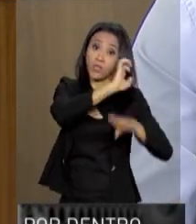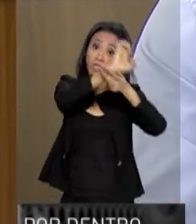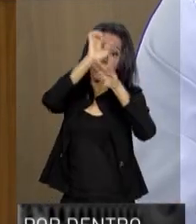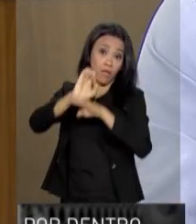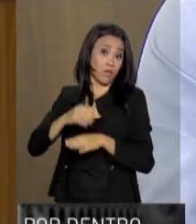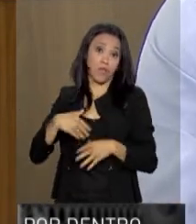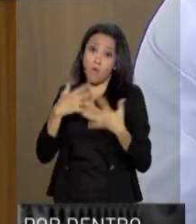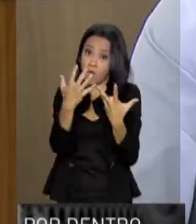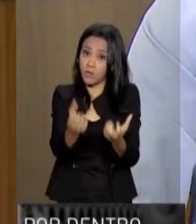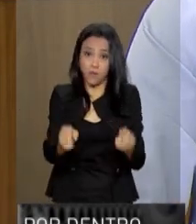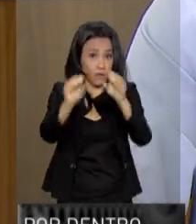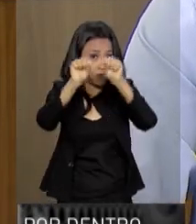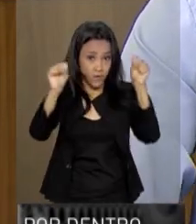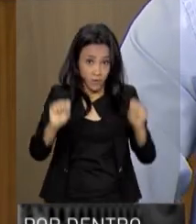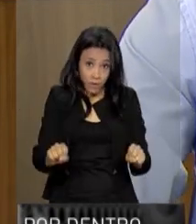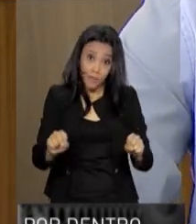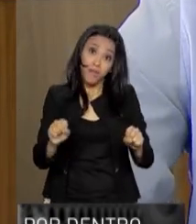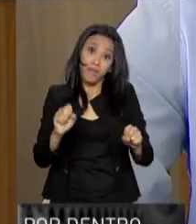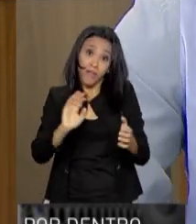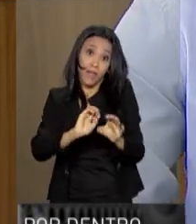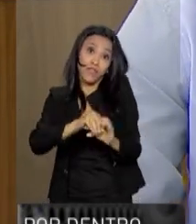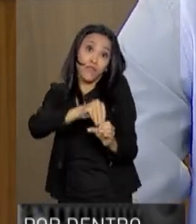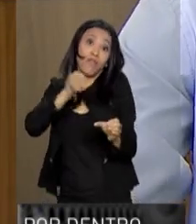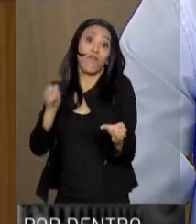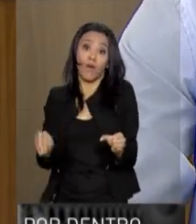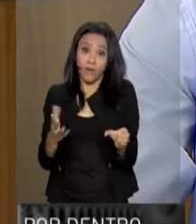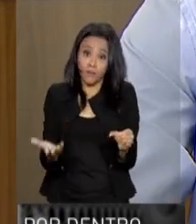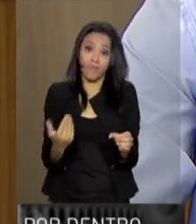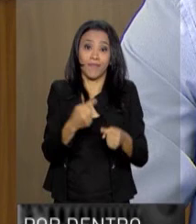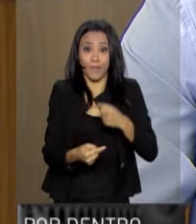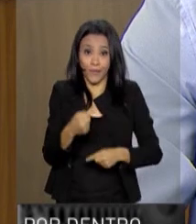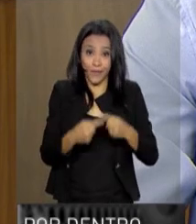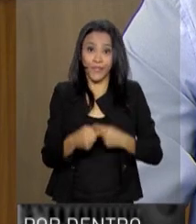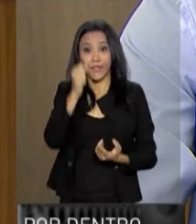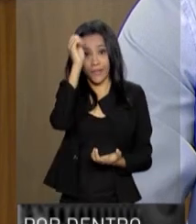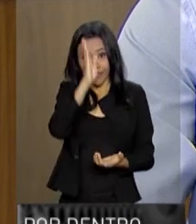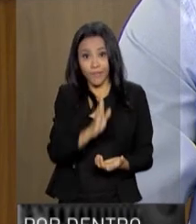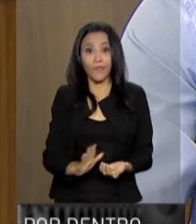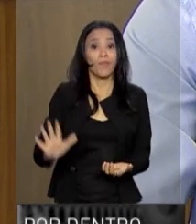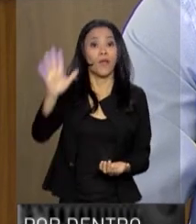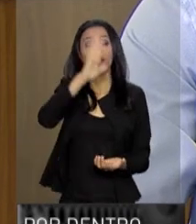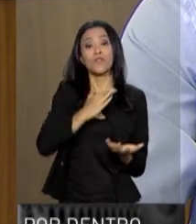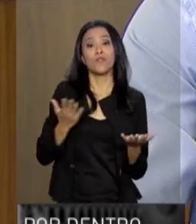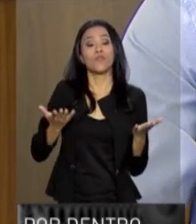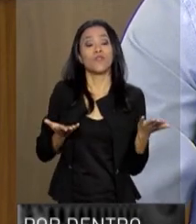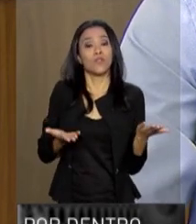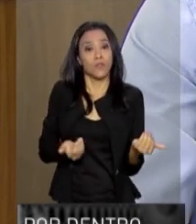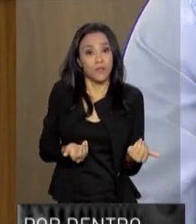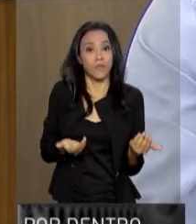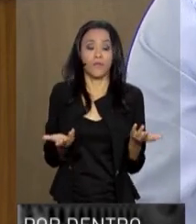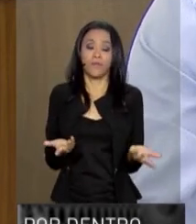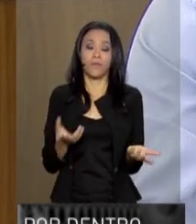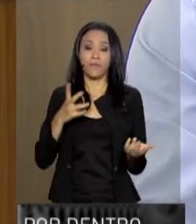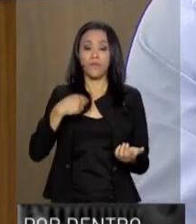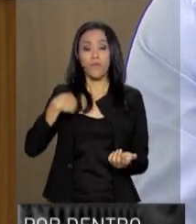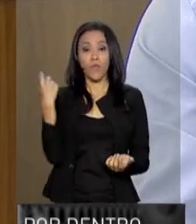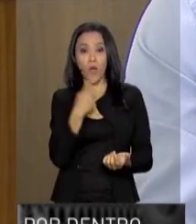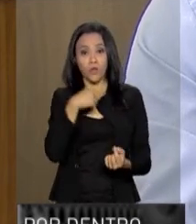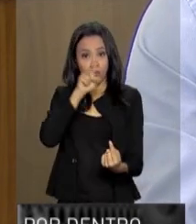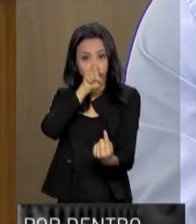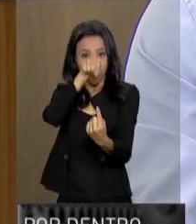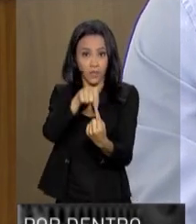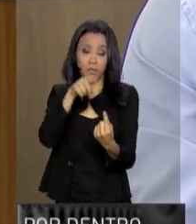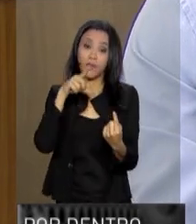aderirem a esse sistema ficaram de fora da política nacional de juventude a idéia é que nós tenhamos o